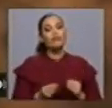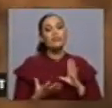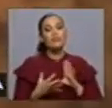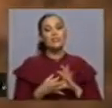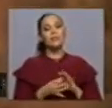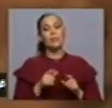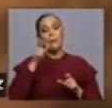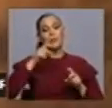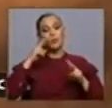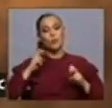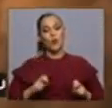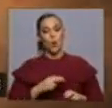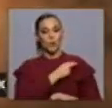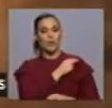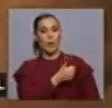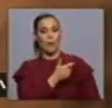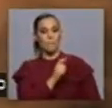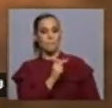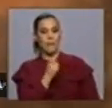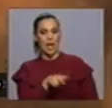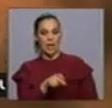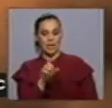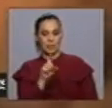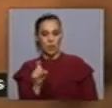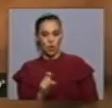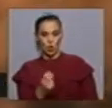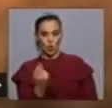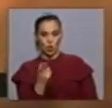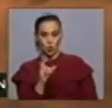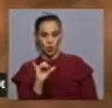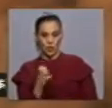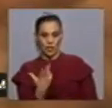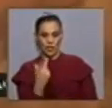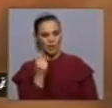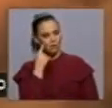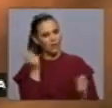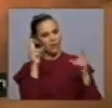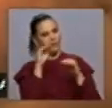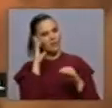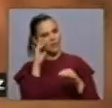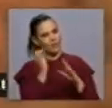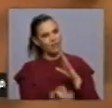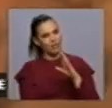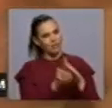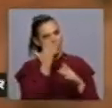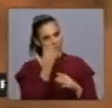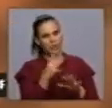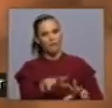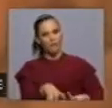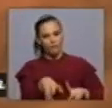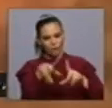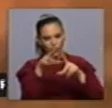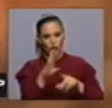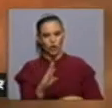de investigadores da Universidade de Berna e de Zurique que dá novas luzes ou apresenta uma nova teoria para a formação, para o crescimento de